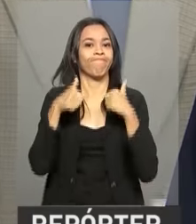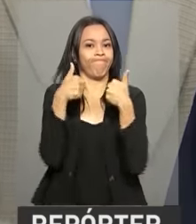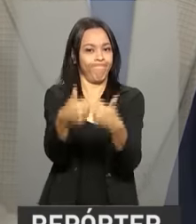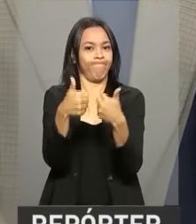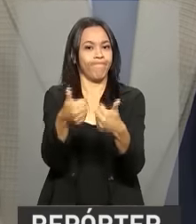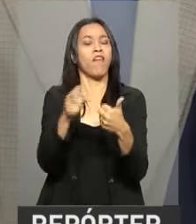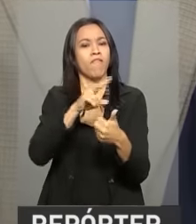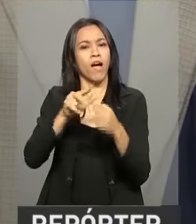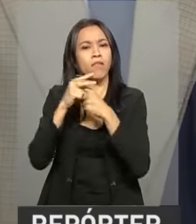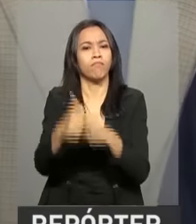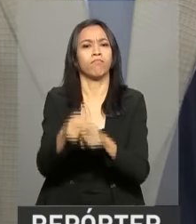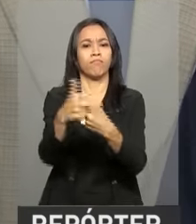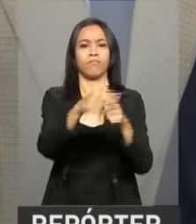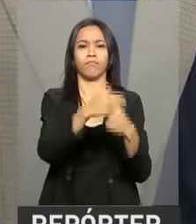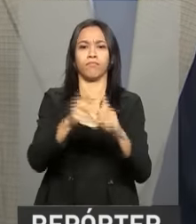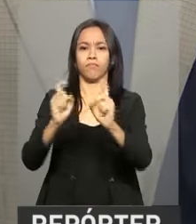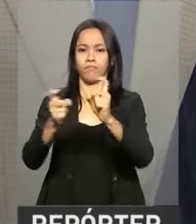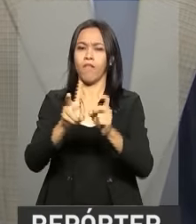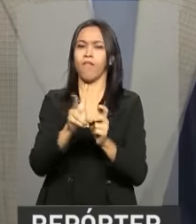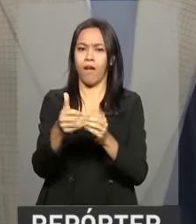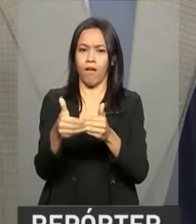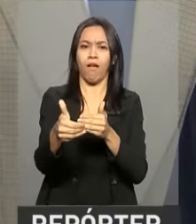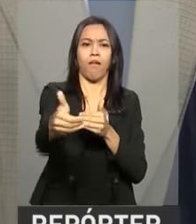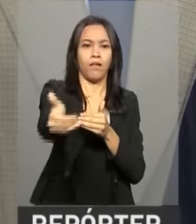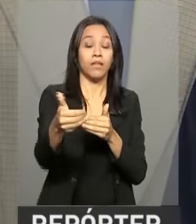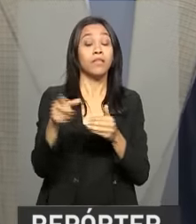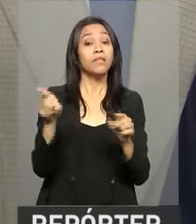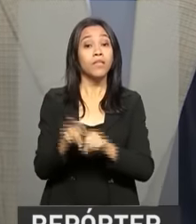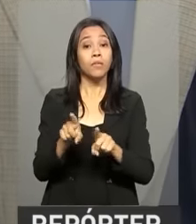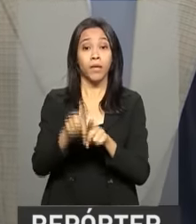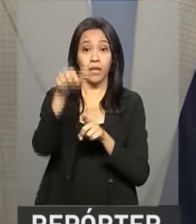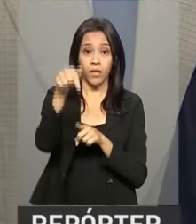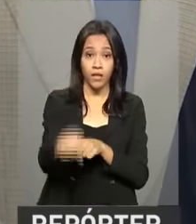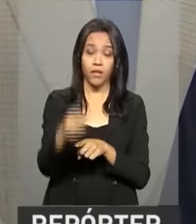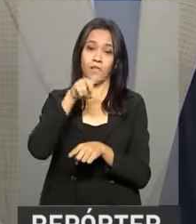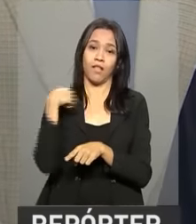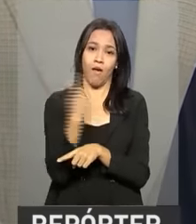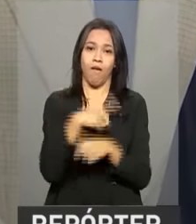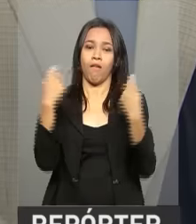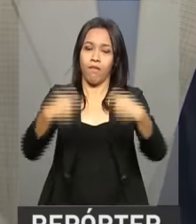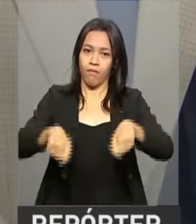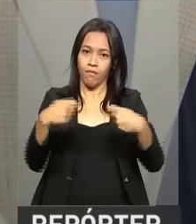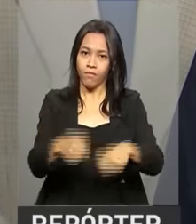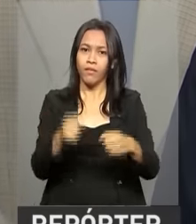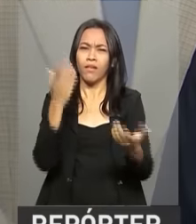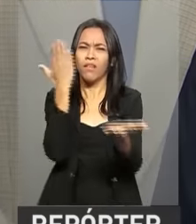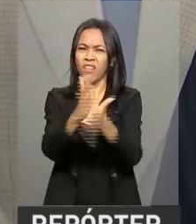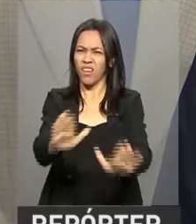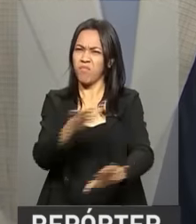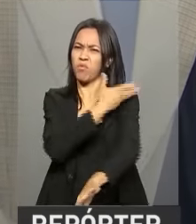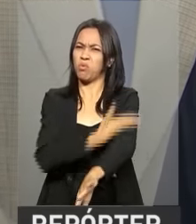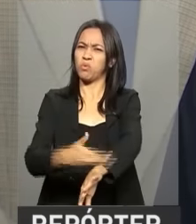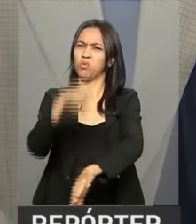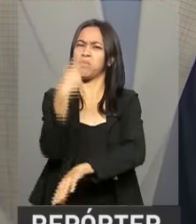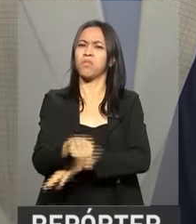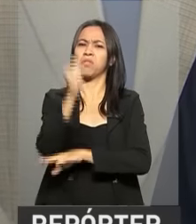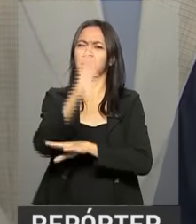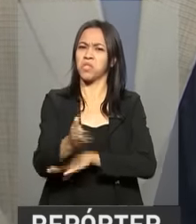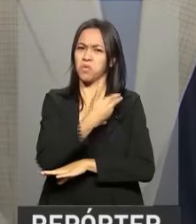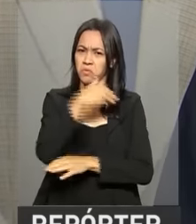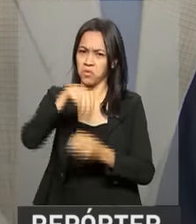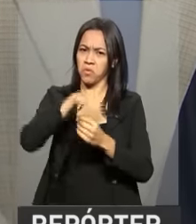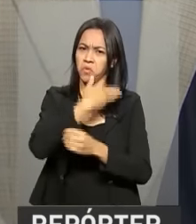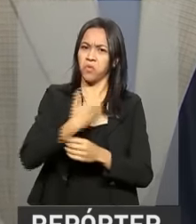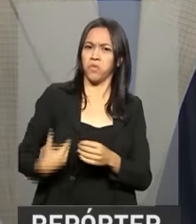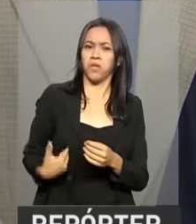sua gestão aprimorada aliás aqui mais do que nunca nós precisamos acabar com hábito que existe no Brasil